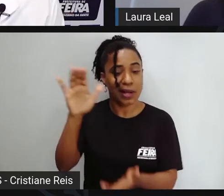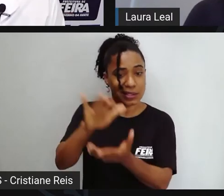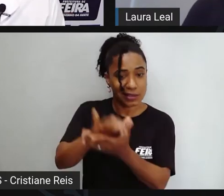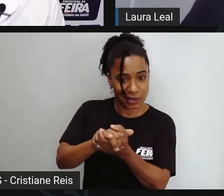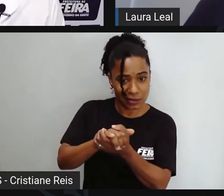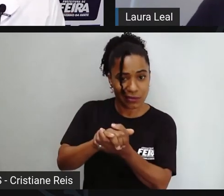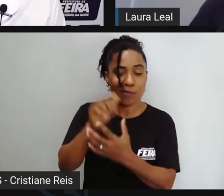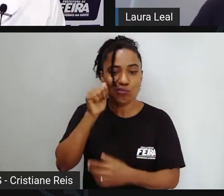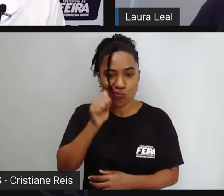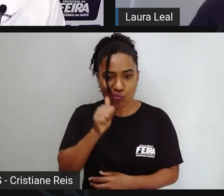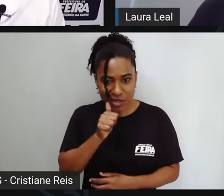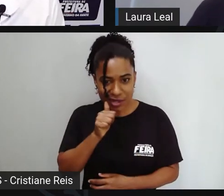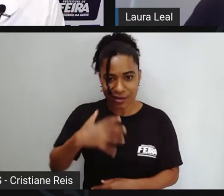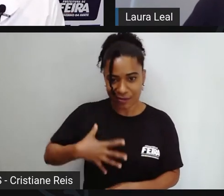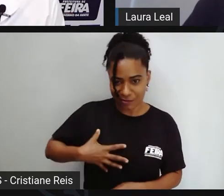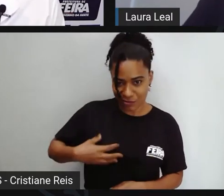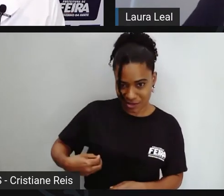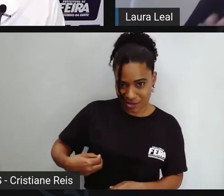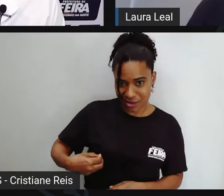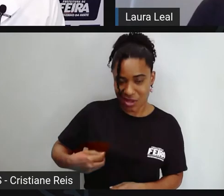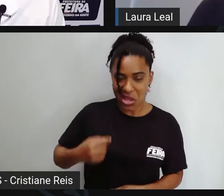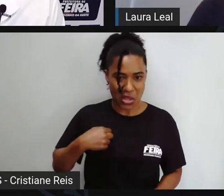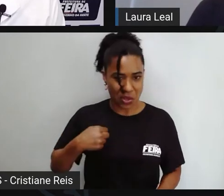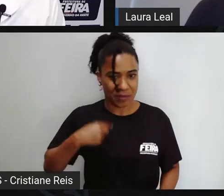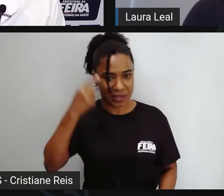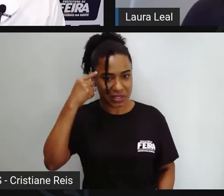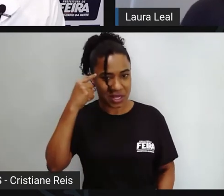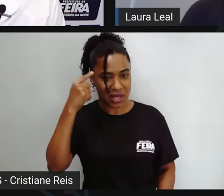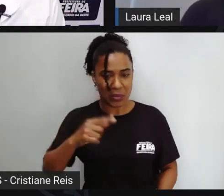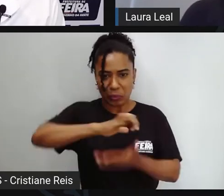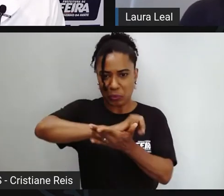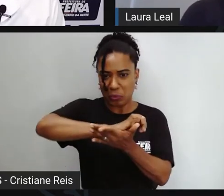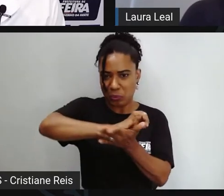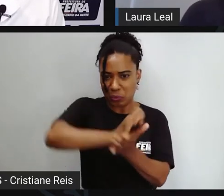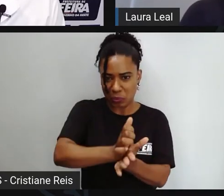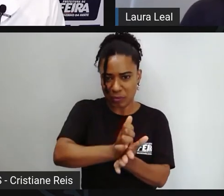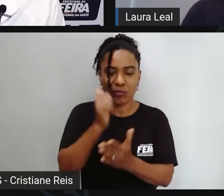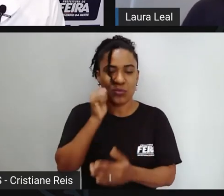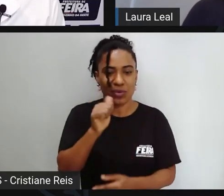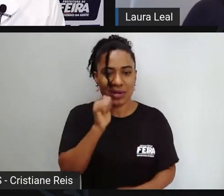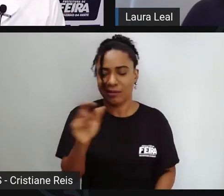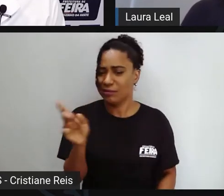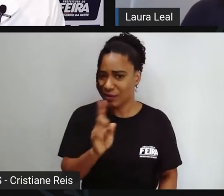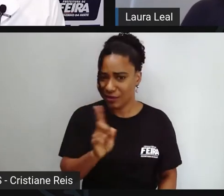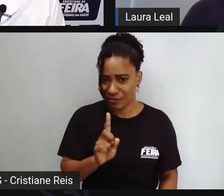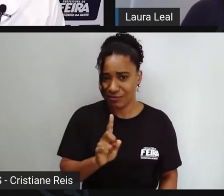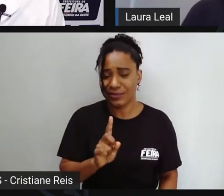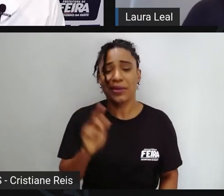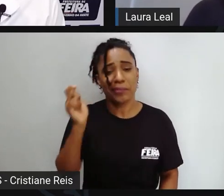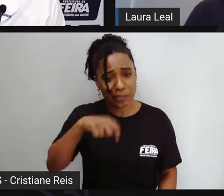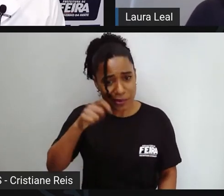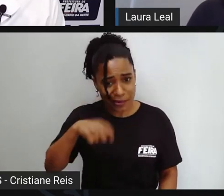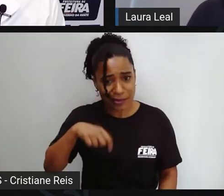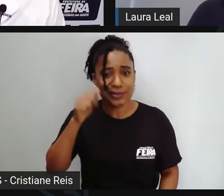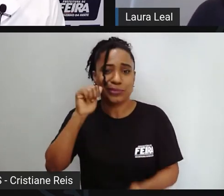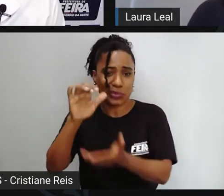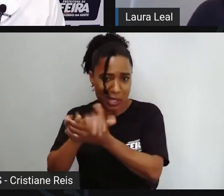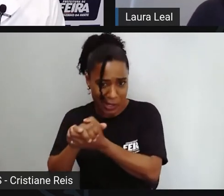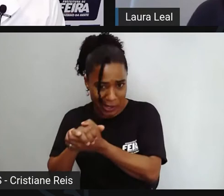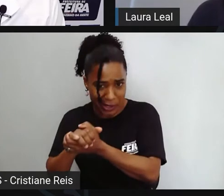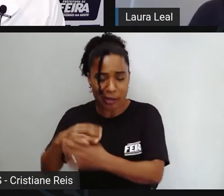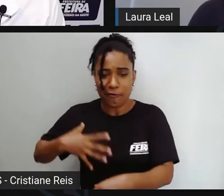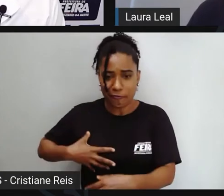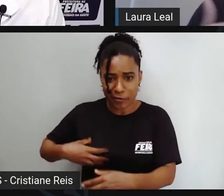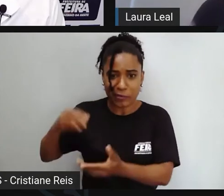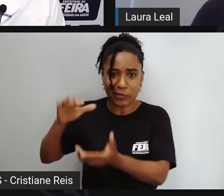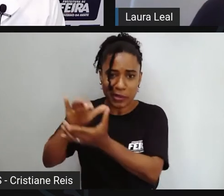filha mulher, eu não sou misógino. Não tem nada a ver. Você pode se casar com uma mulher, você pode ter filhos mulheres, você pode ter relação